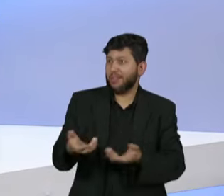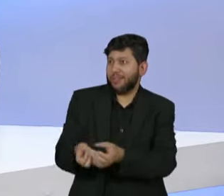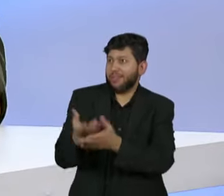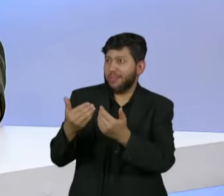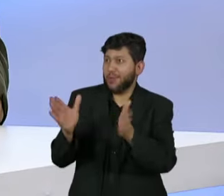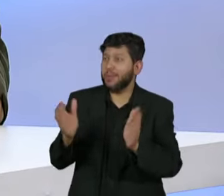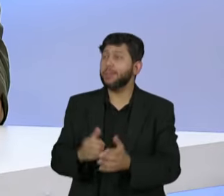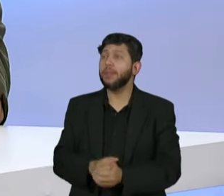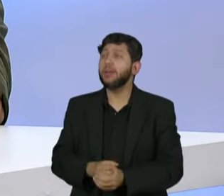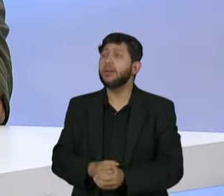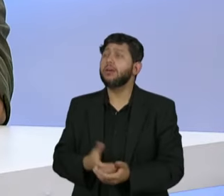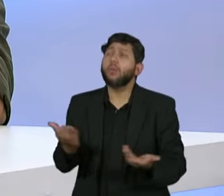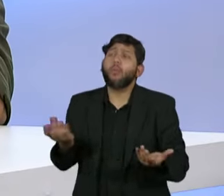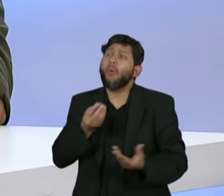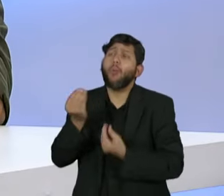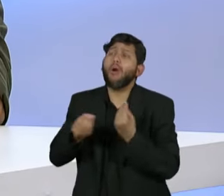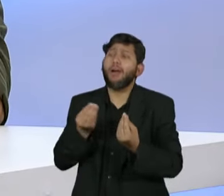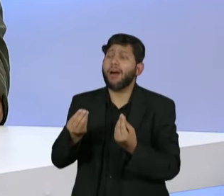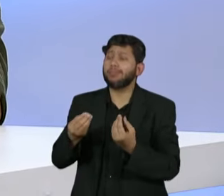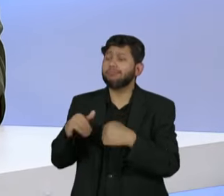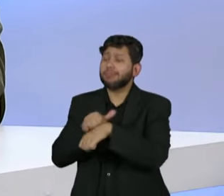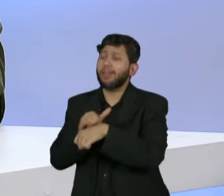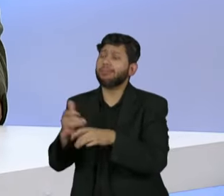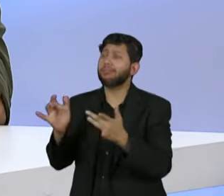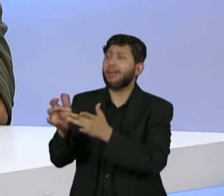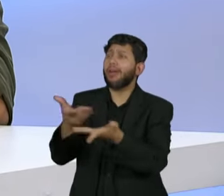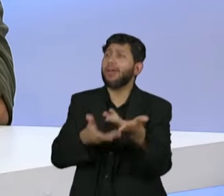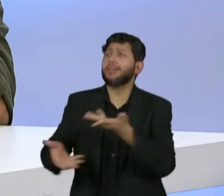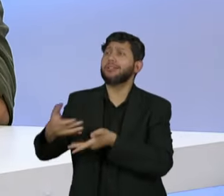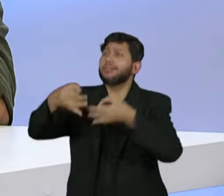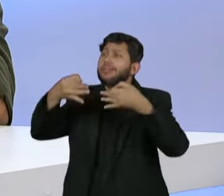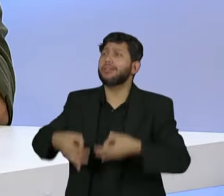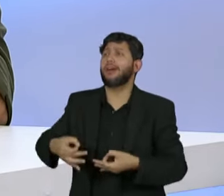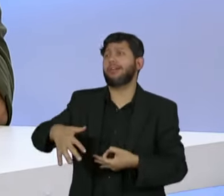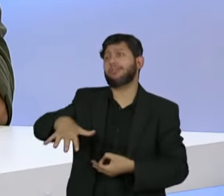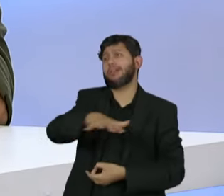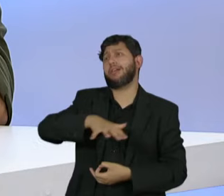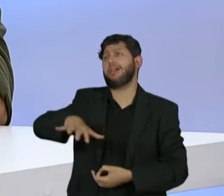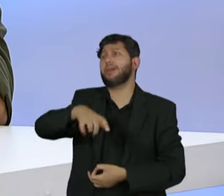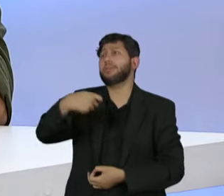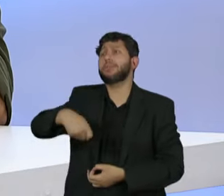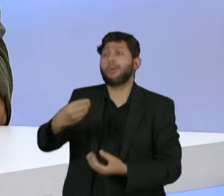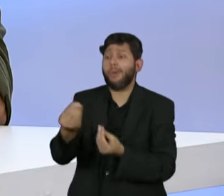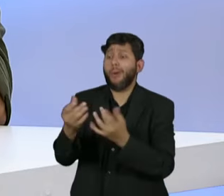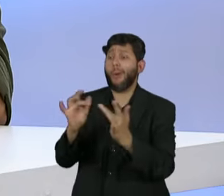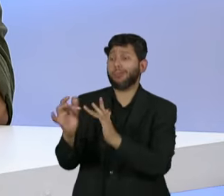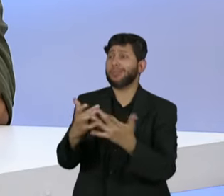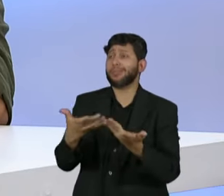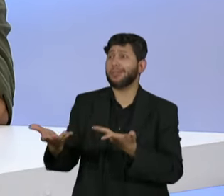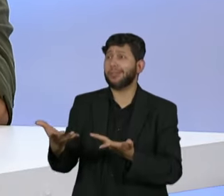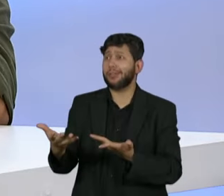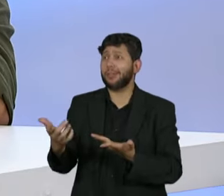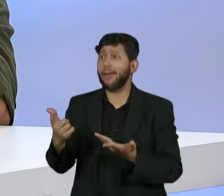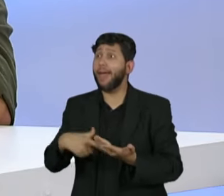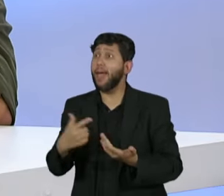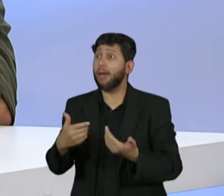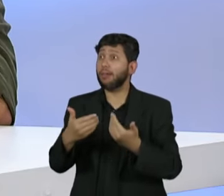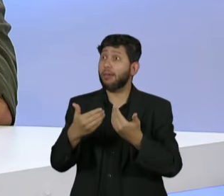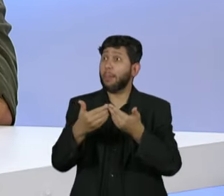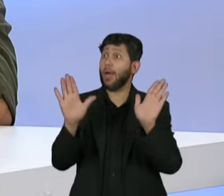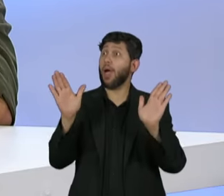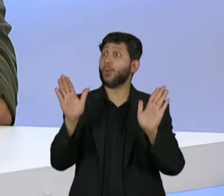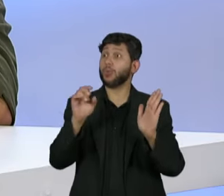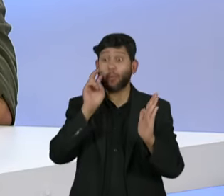a dinâmica ideal desse setor assim né seria modelos de código aberto